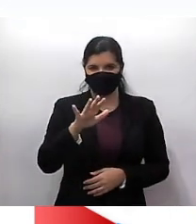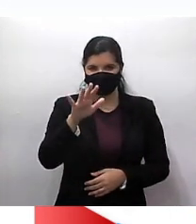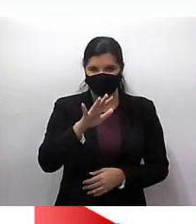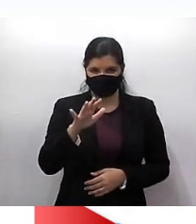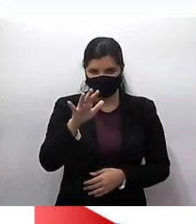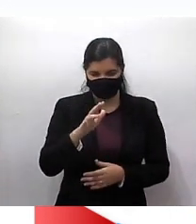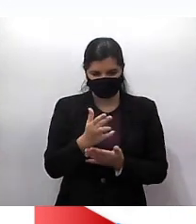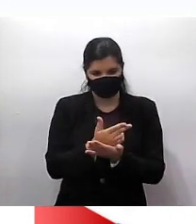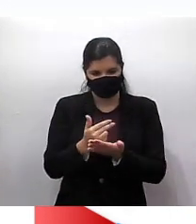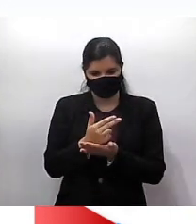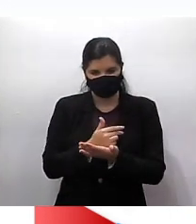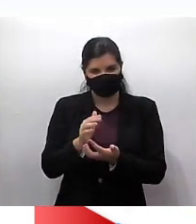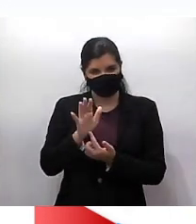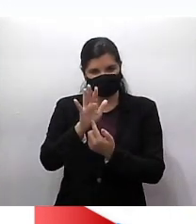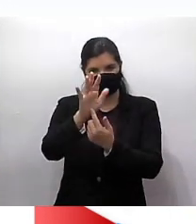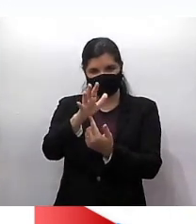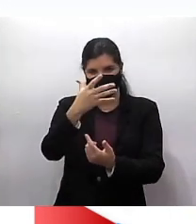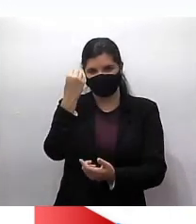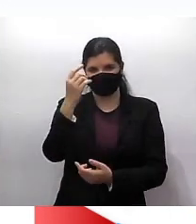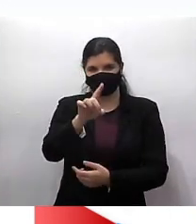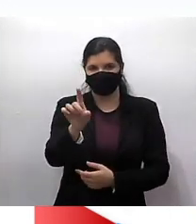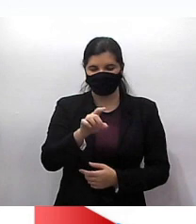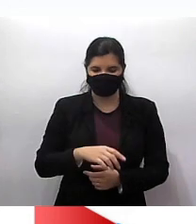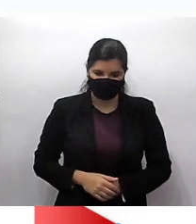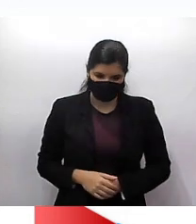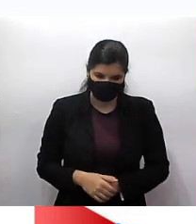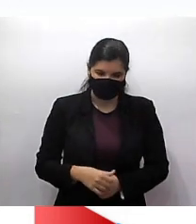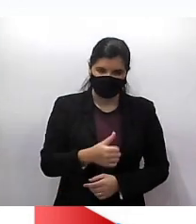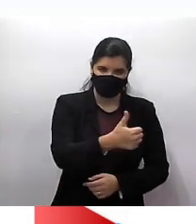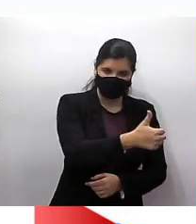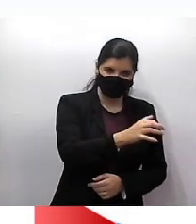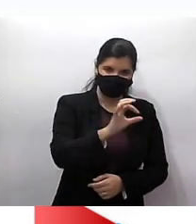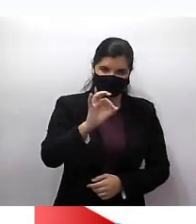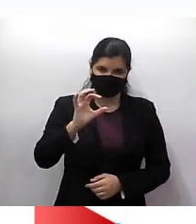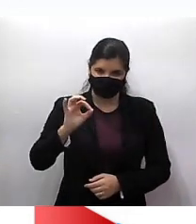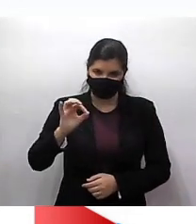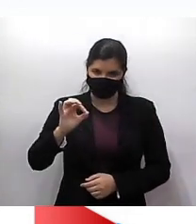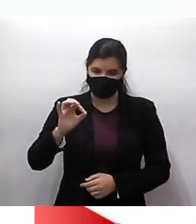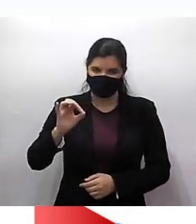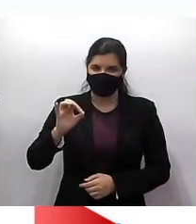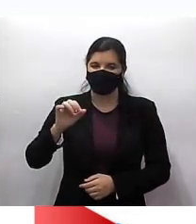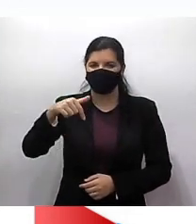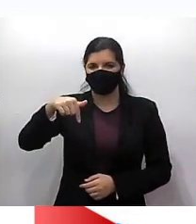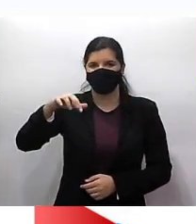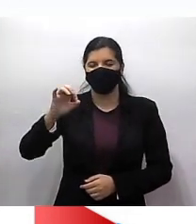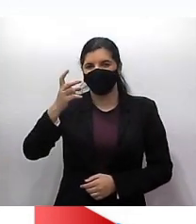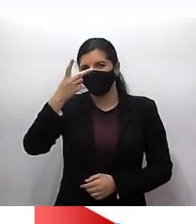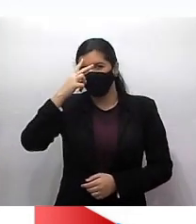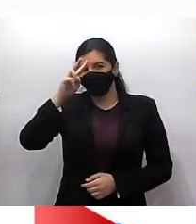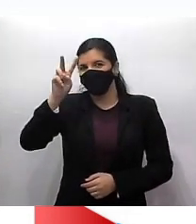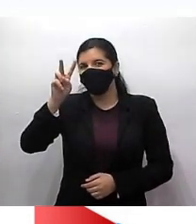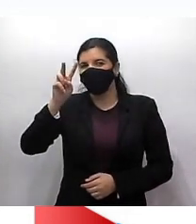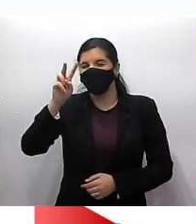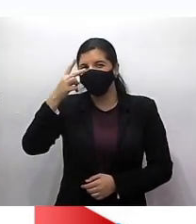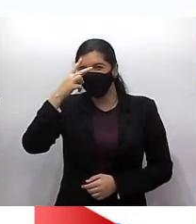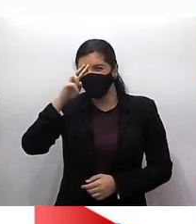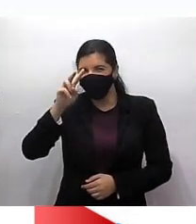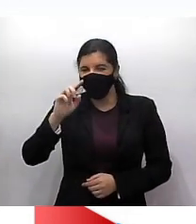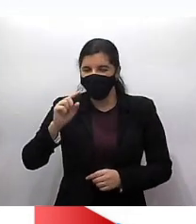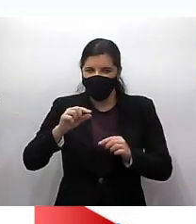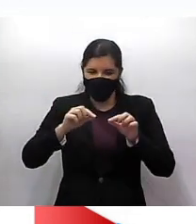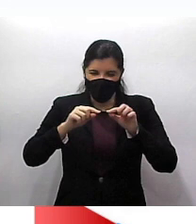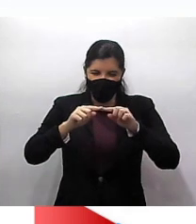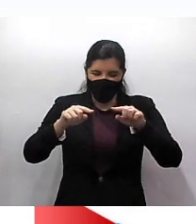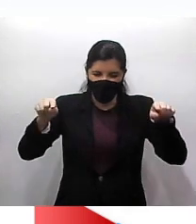fiz um desenho para você não esquecer, tá? 100 por 70. Lembre-se que ele vai correr no contorno